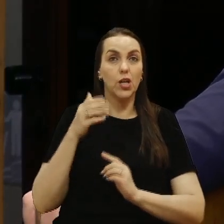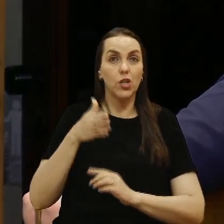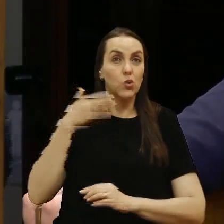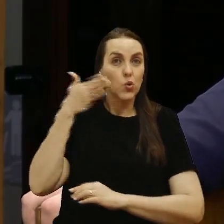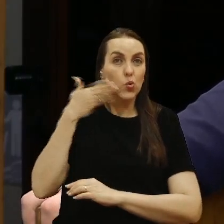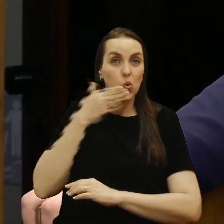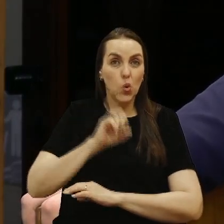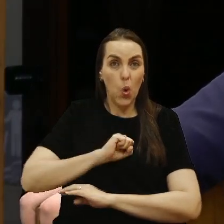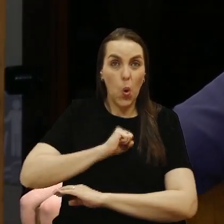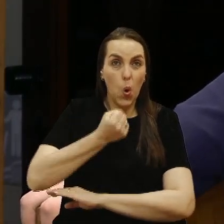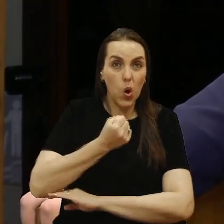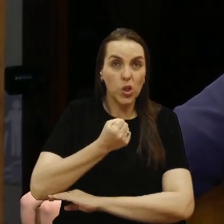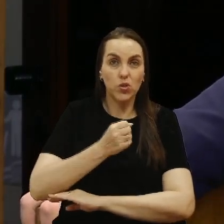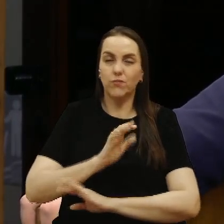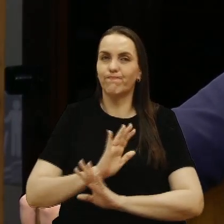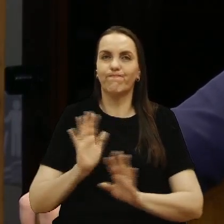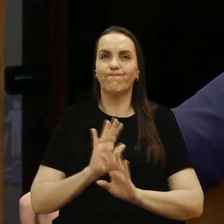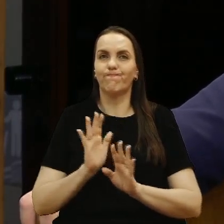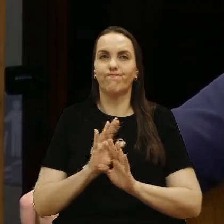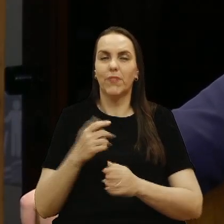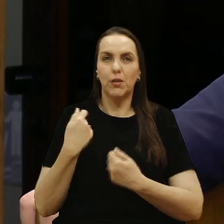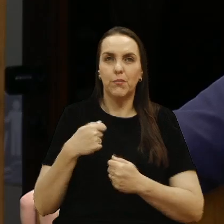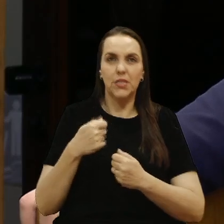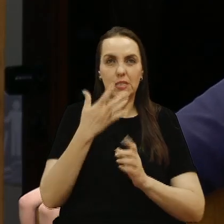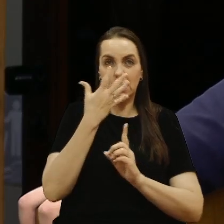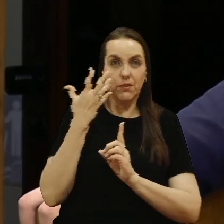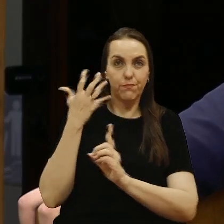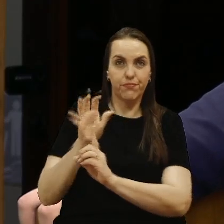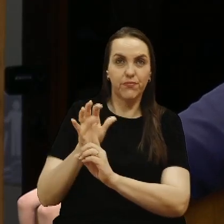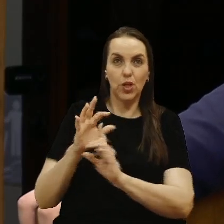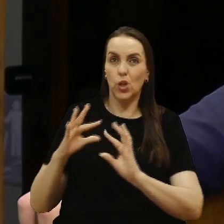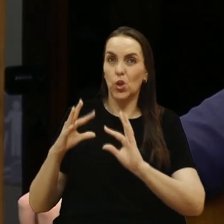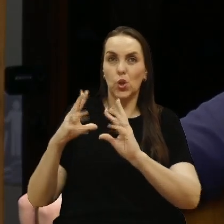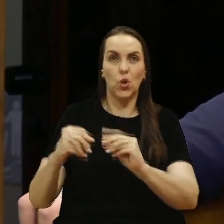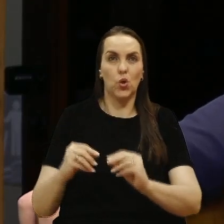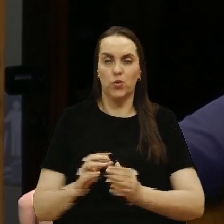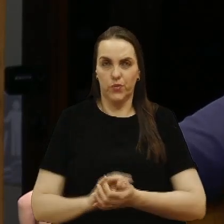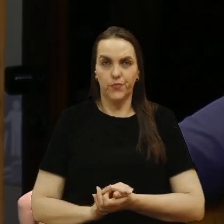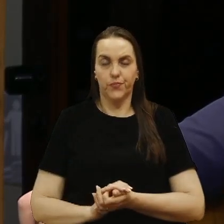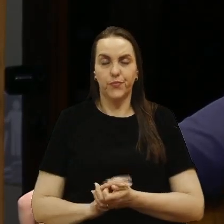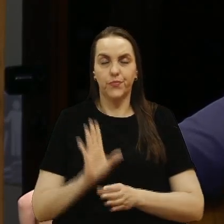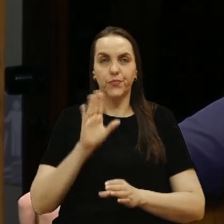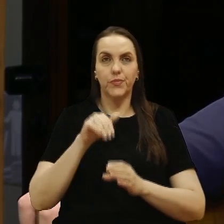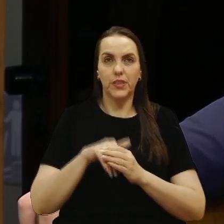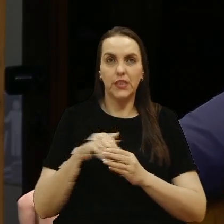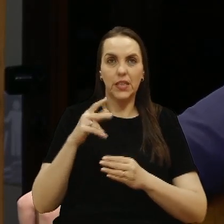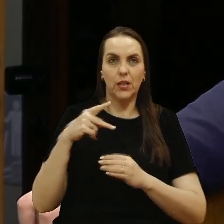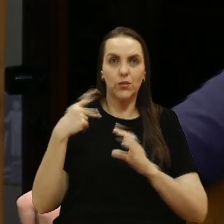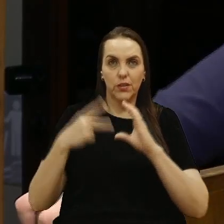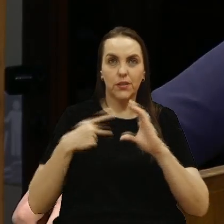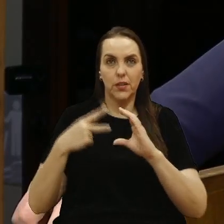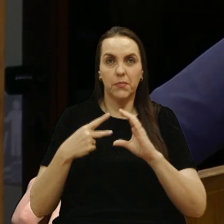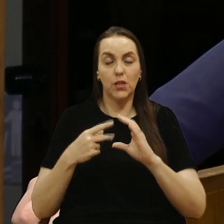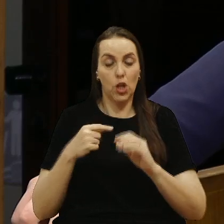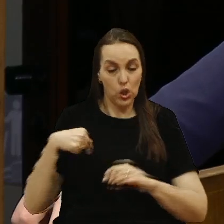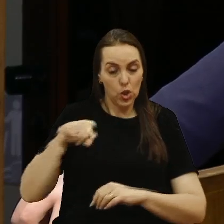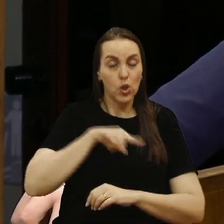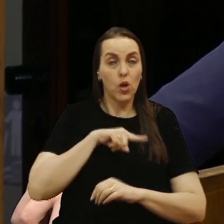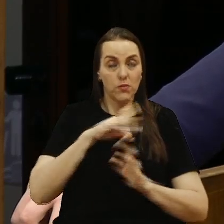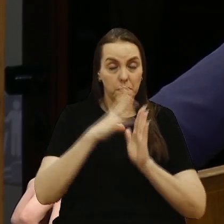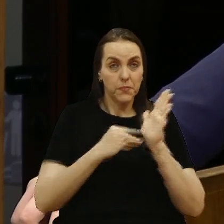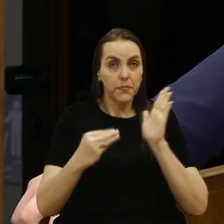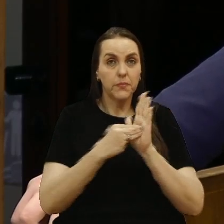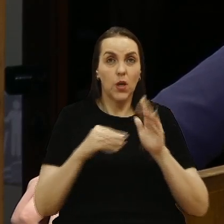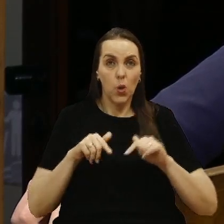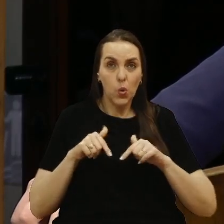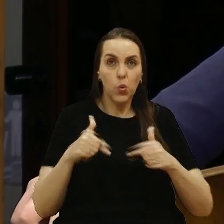ódio precisa ser rechaçado por todos nós dentro do parlamento. Nós precisamos dar o exemplo nessa luta contra todo